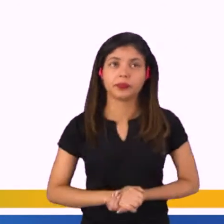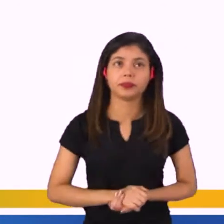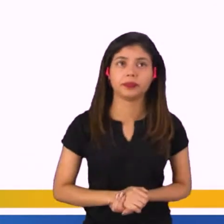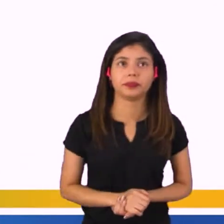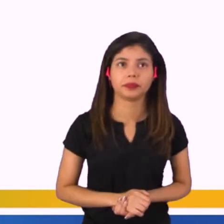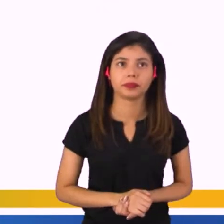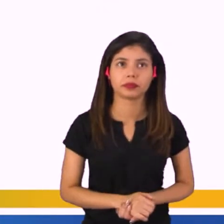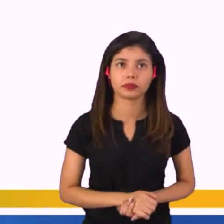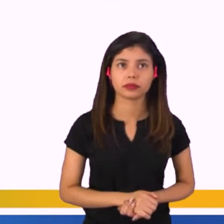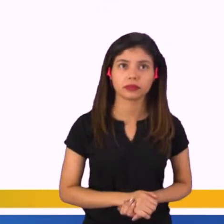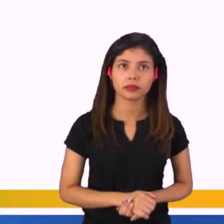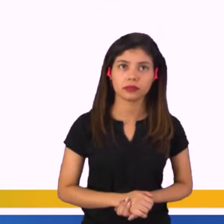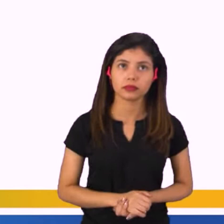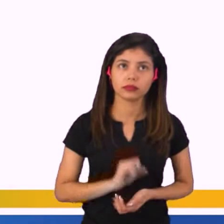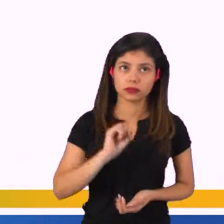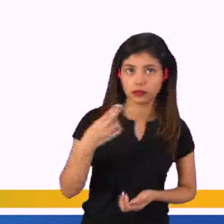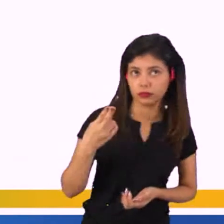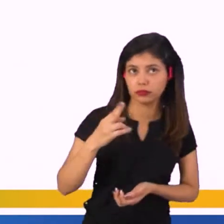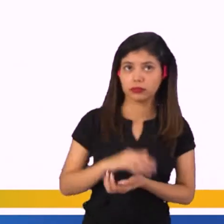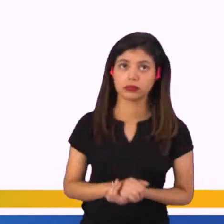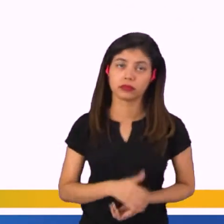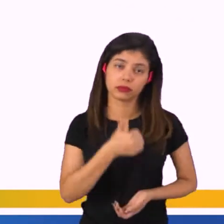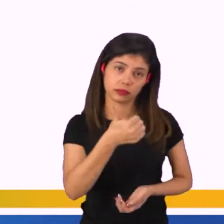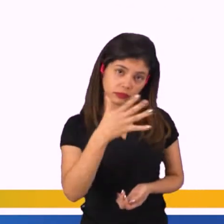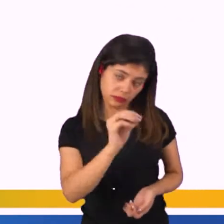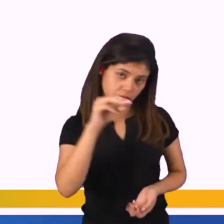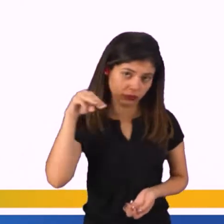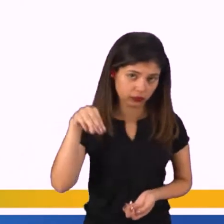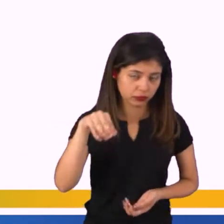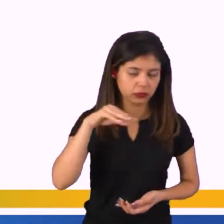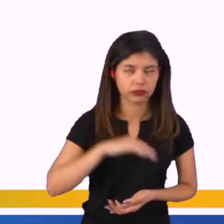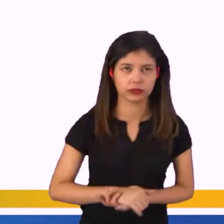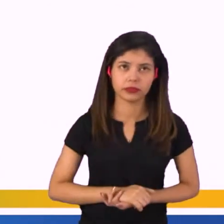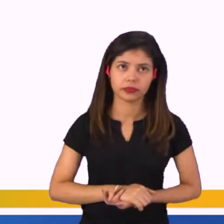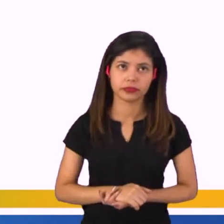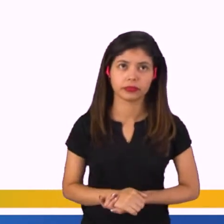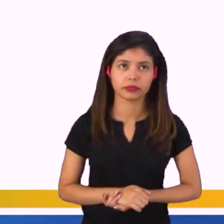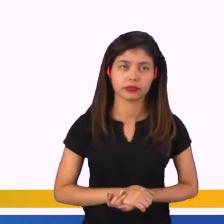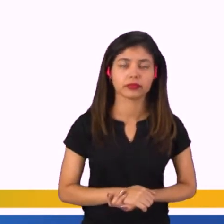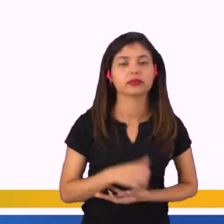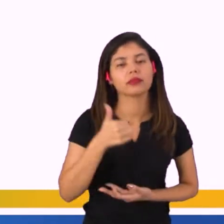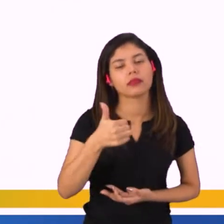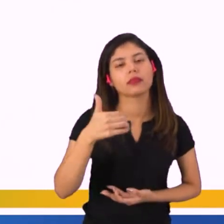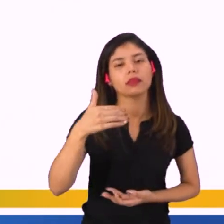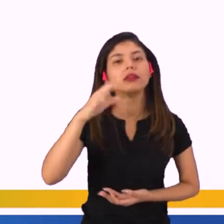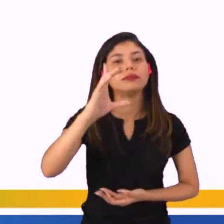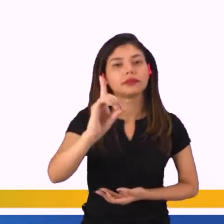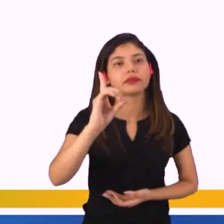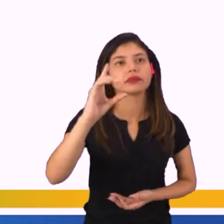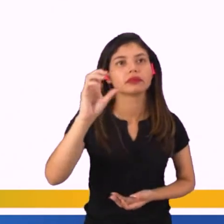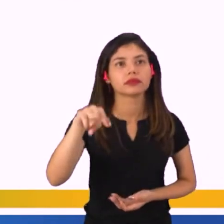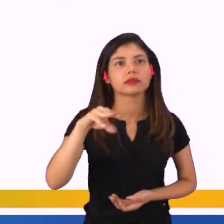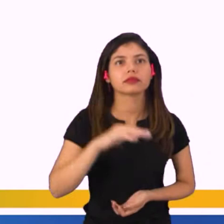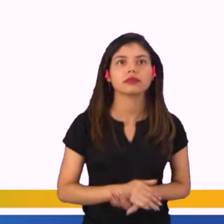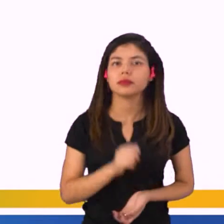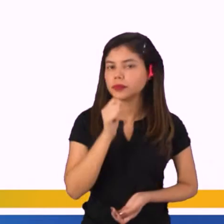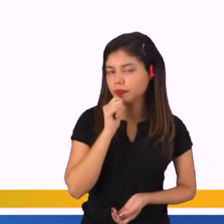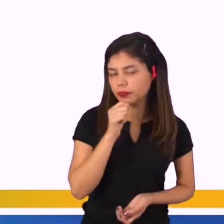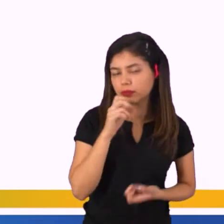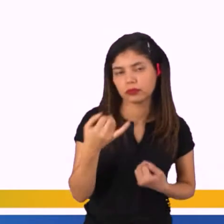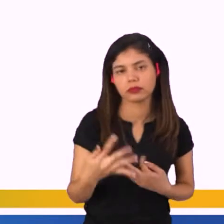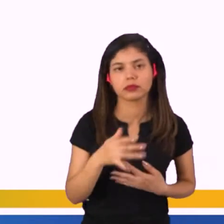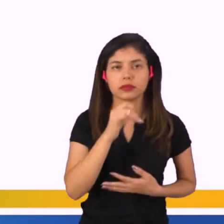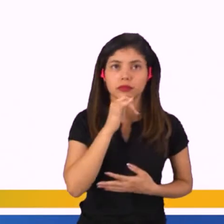do decâmetro. Um Dan ou um decâmetro equivale a 10 metros. E nós temos também o DM, né, que nós